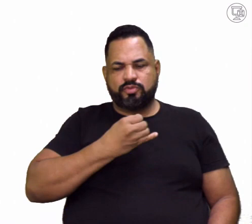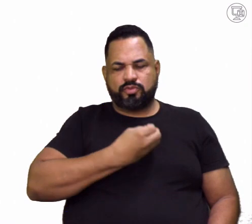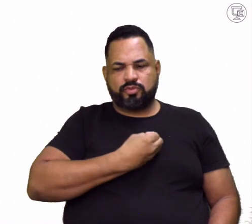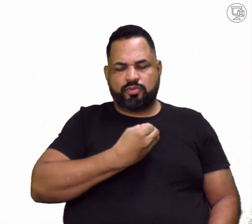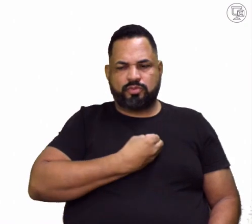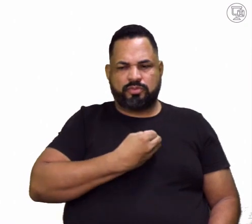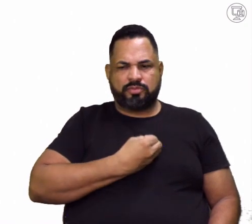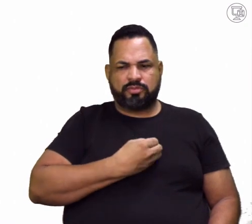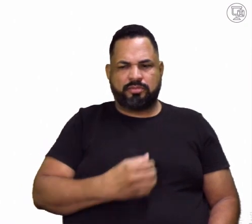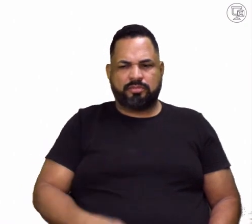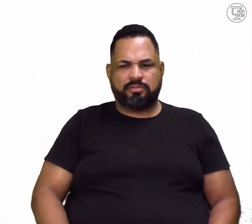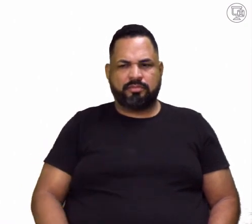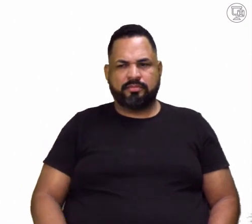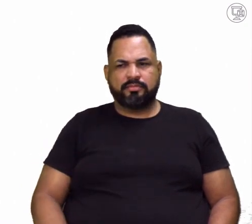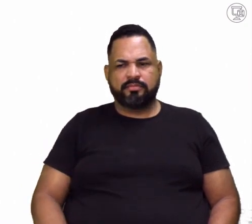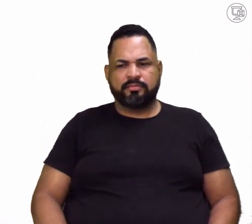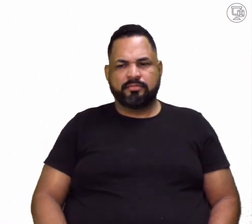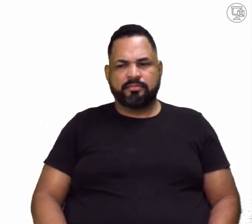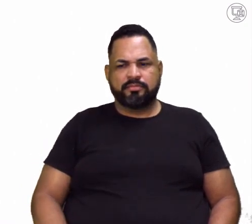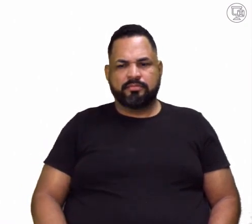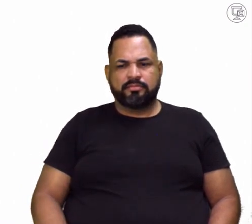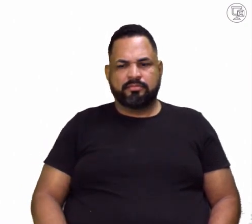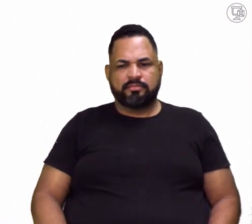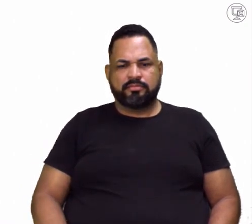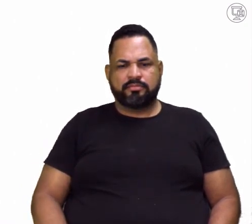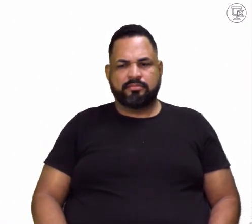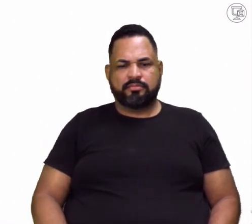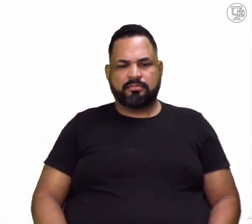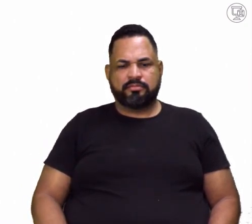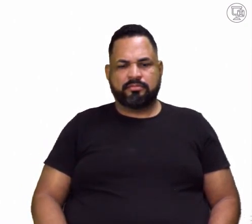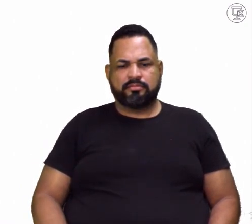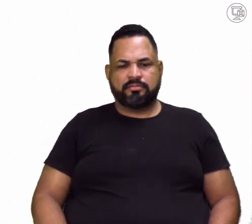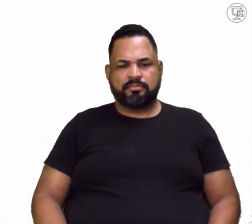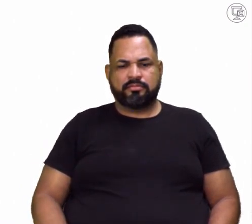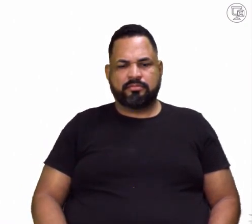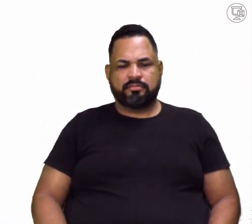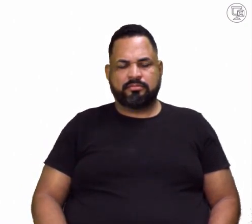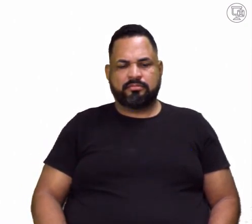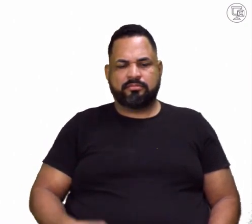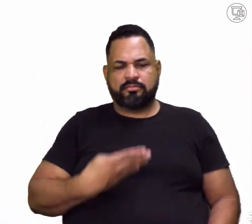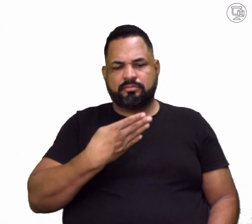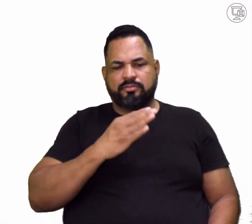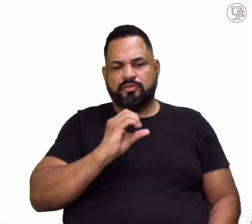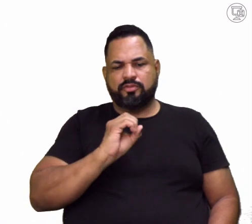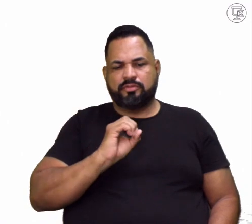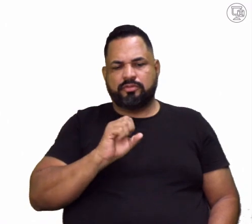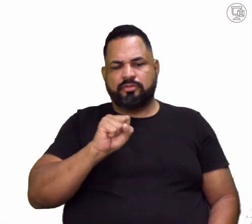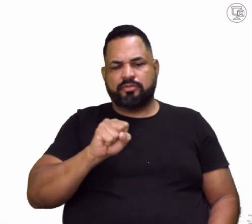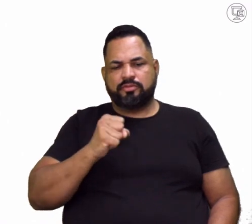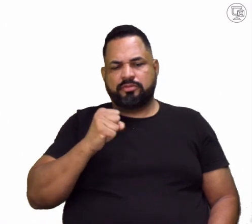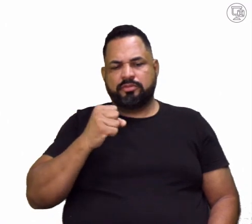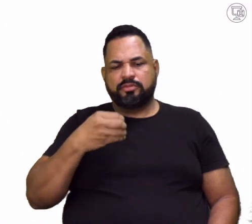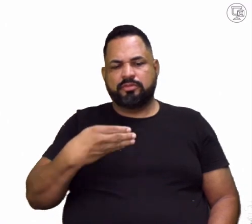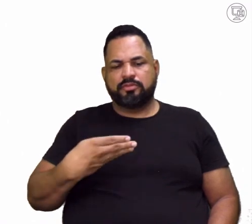ler esse número andou você lê esse número 4000 849